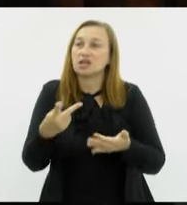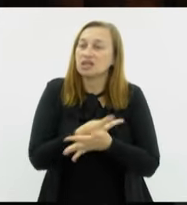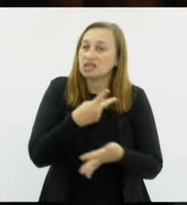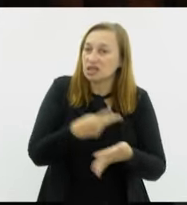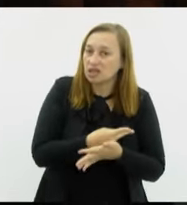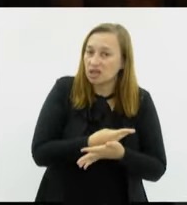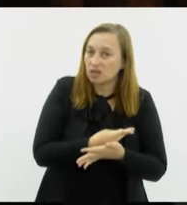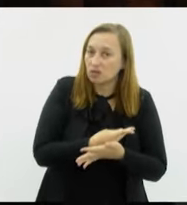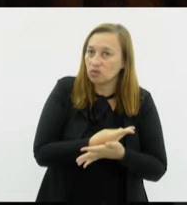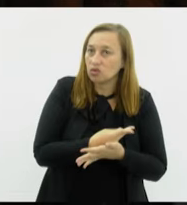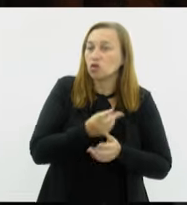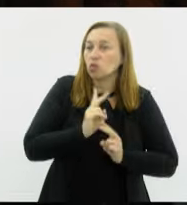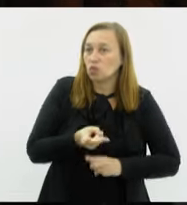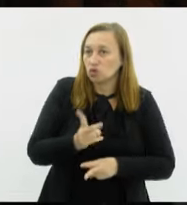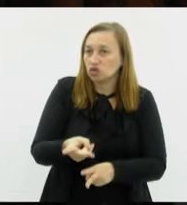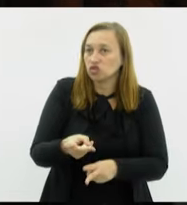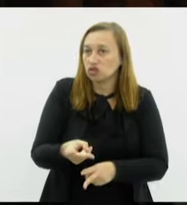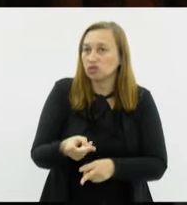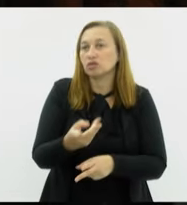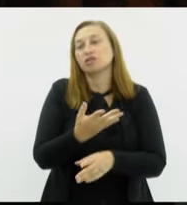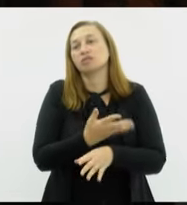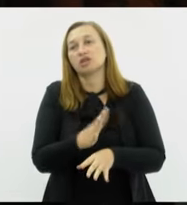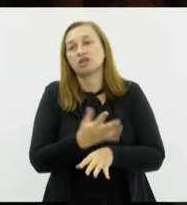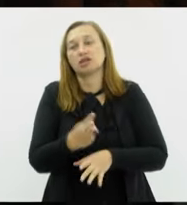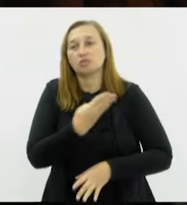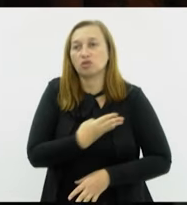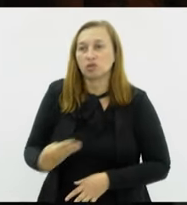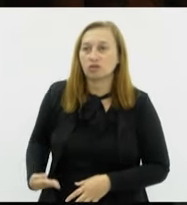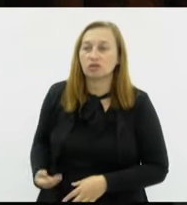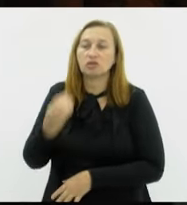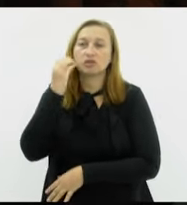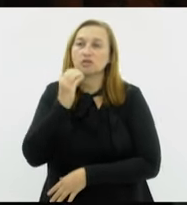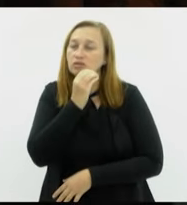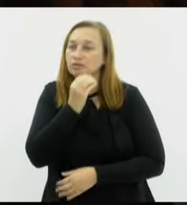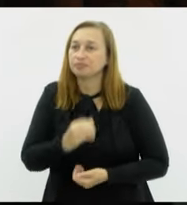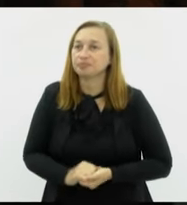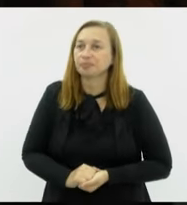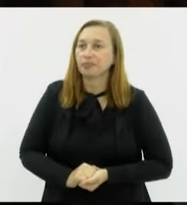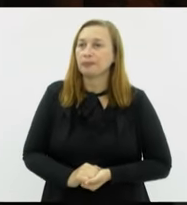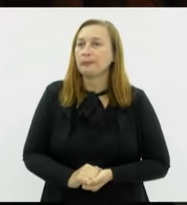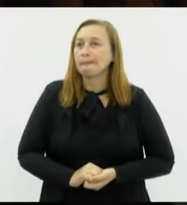essa ilegalidade continua sendo praticada pelo governador Cláudio Castro.